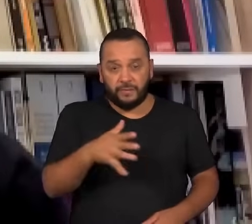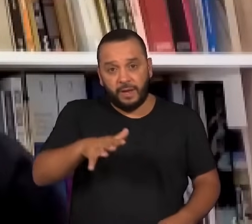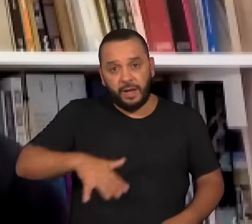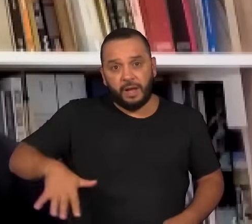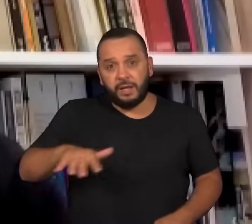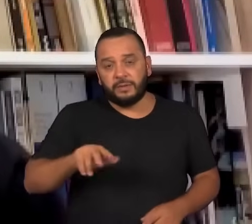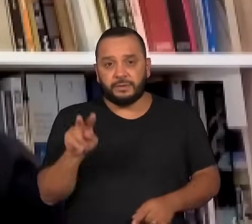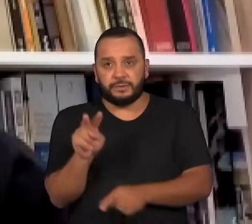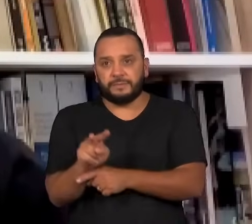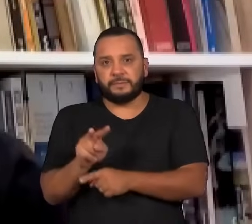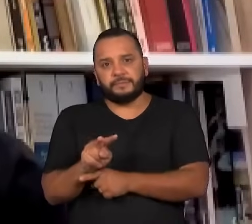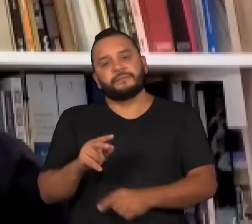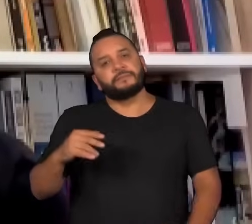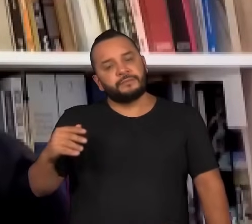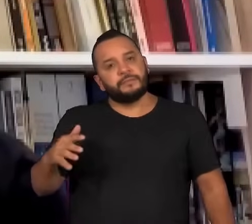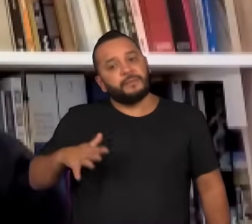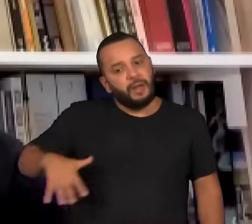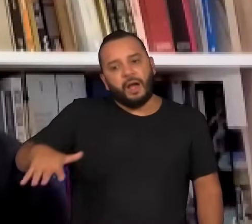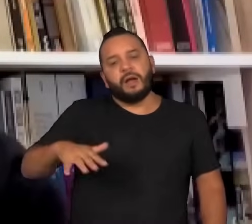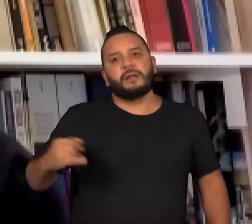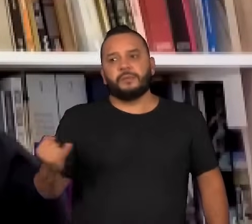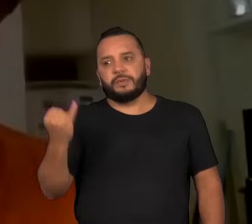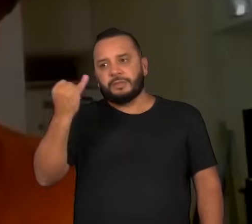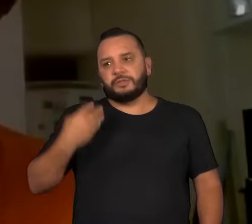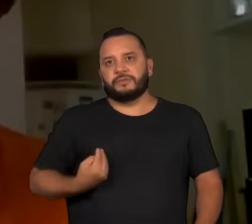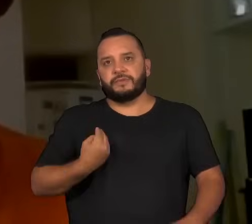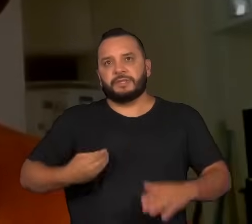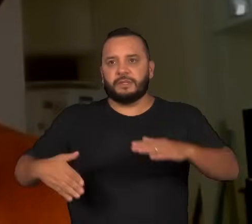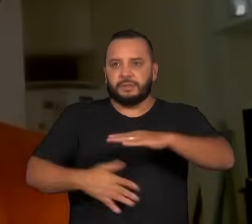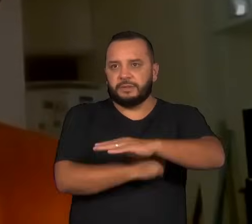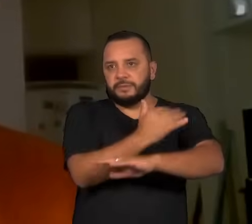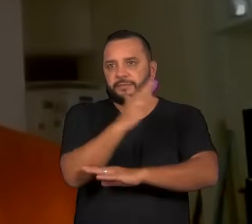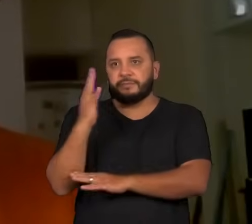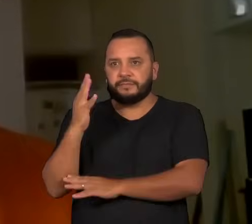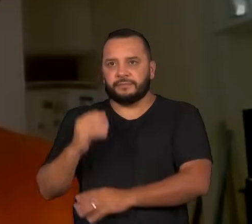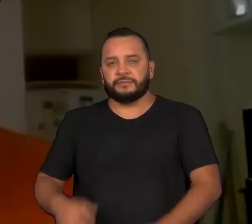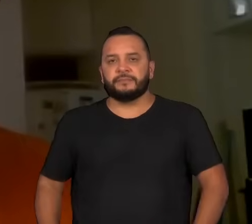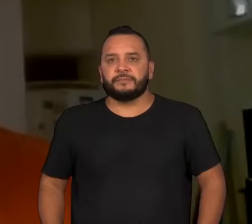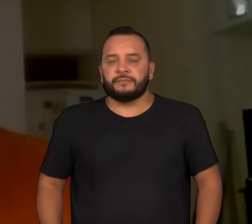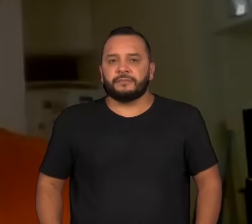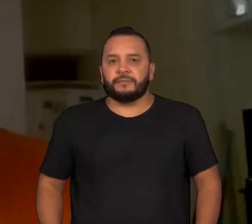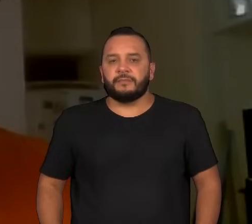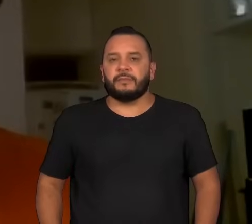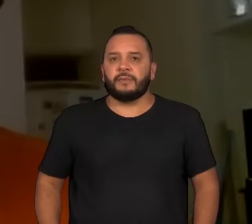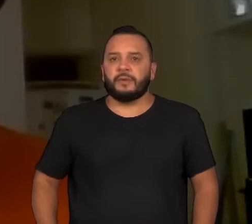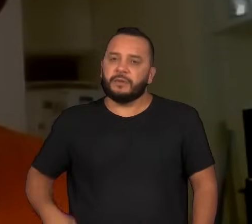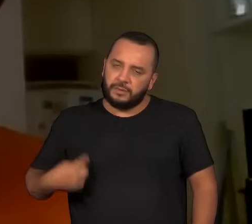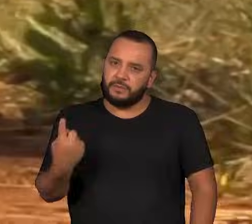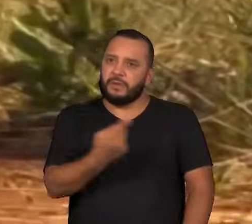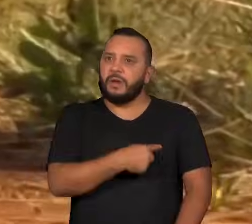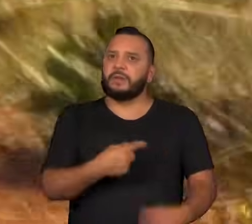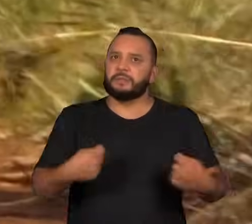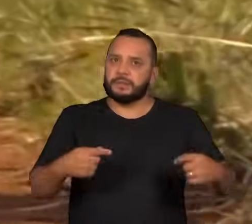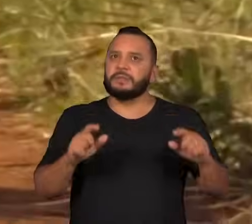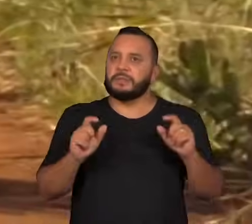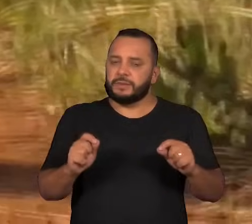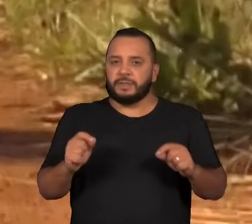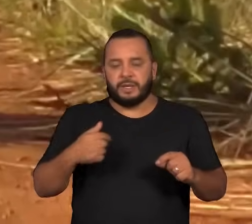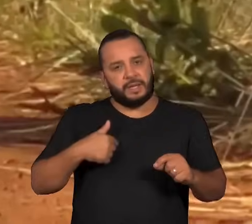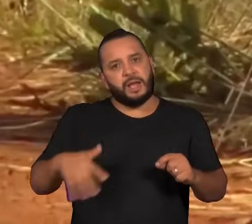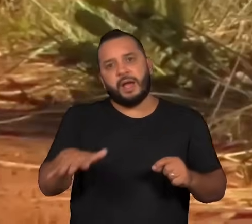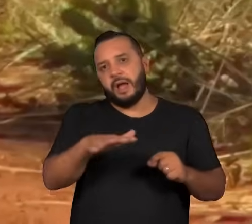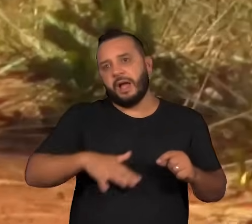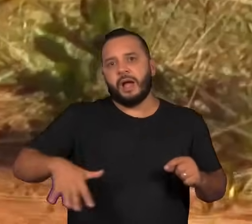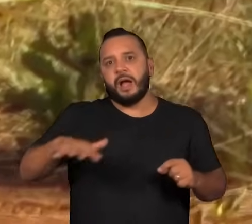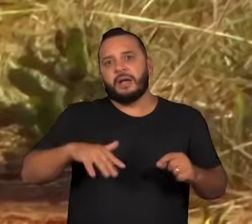que são importantes para a biodiversidade. A gente tem que, né, fazer essa expansão tanto das unidades